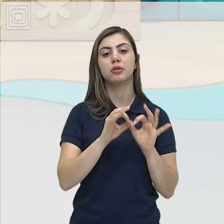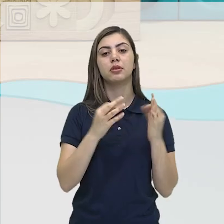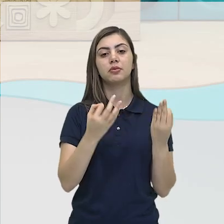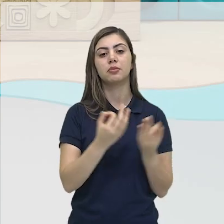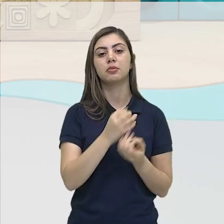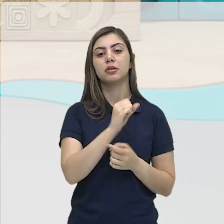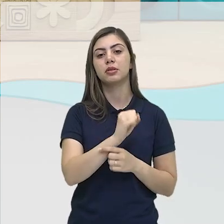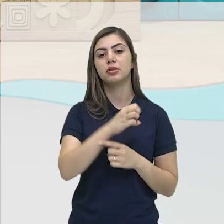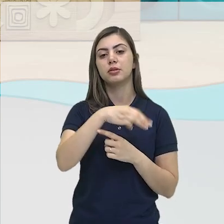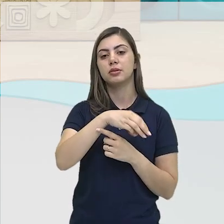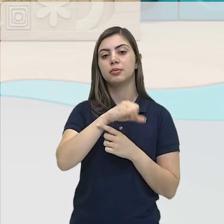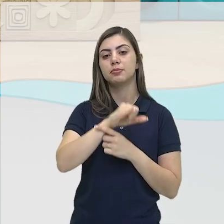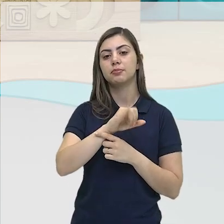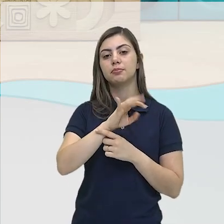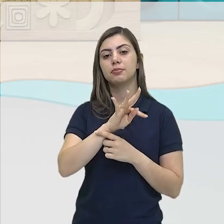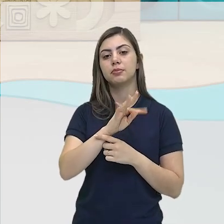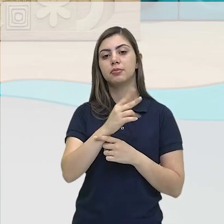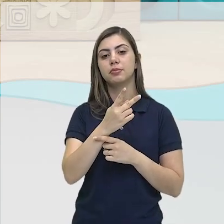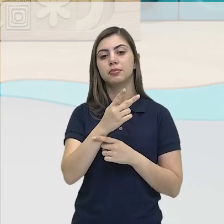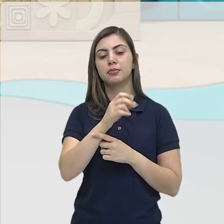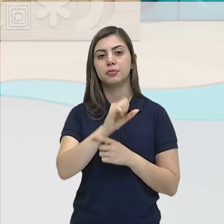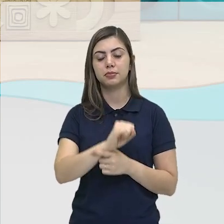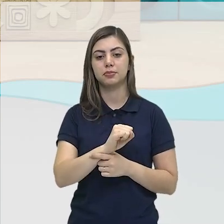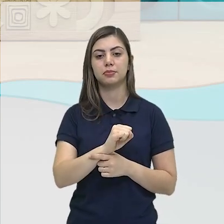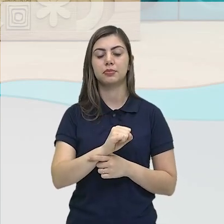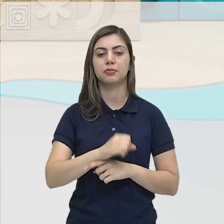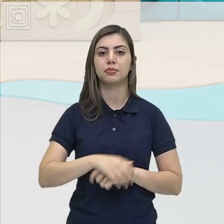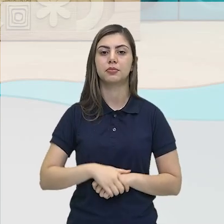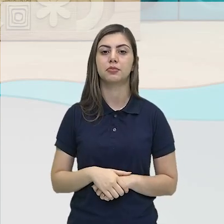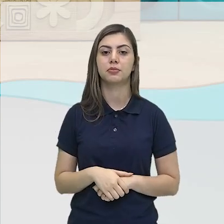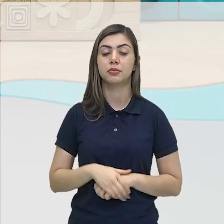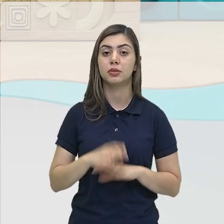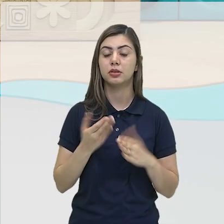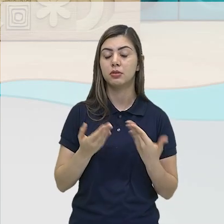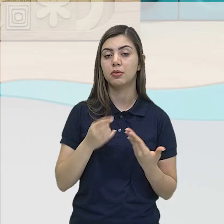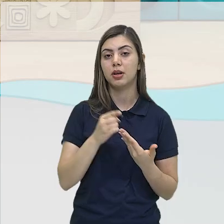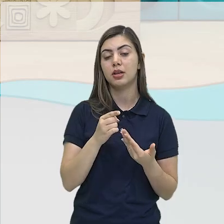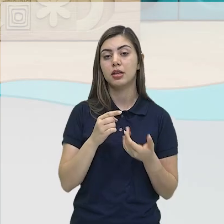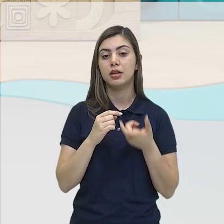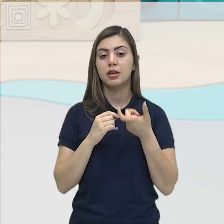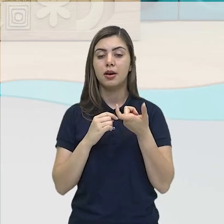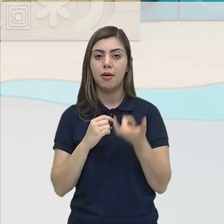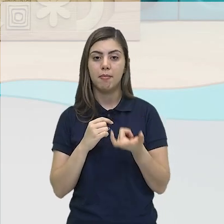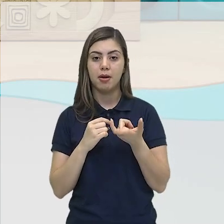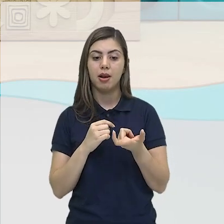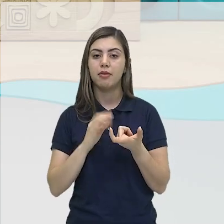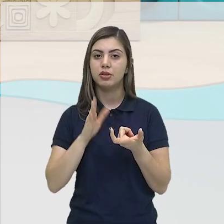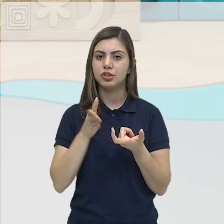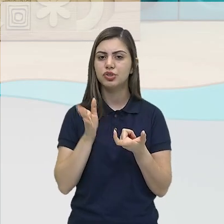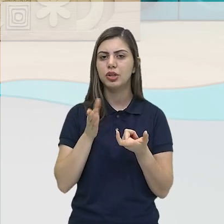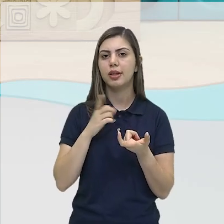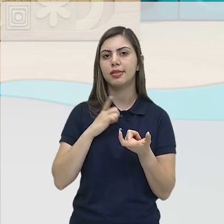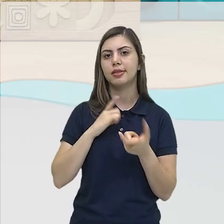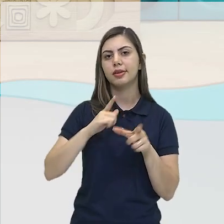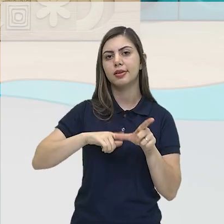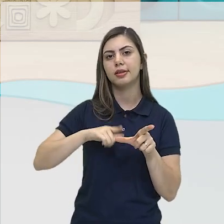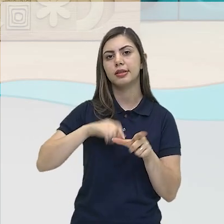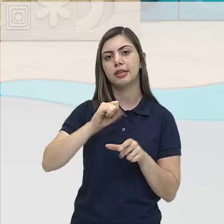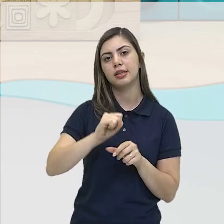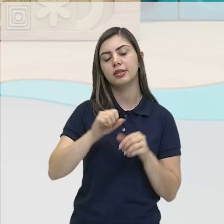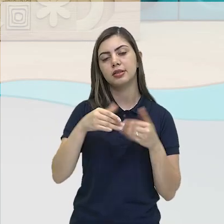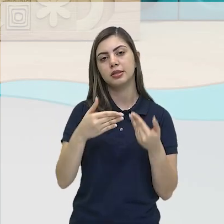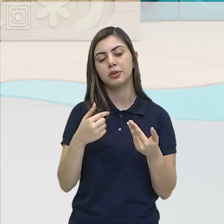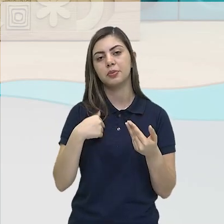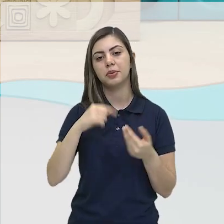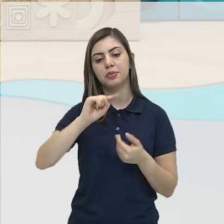faço acrescentar o apóstrofo após, ok? Então, essa é a situação aqui onde nós